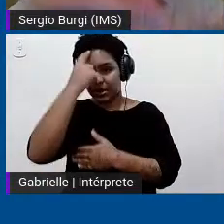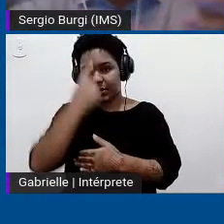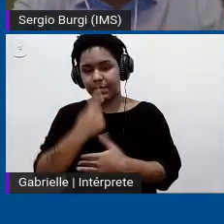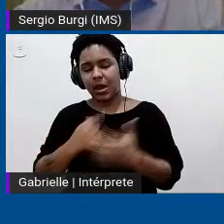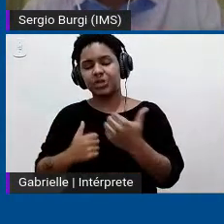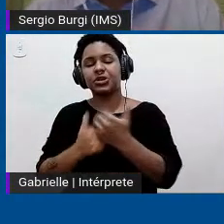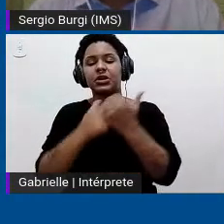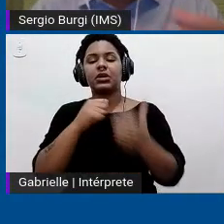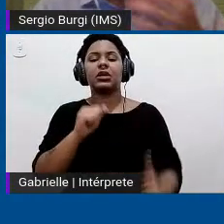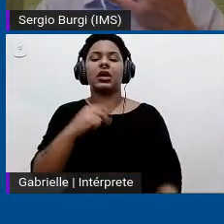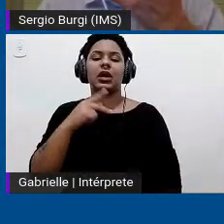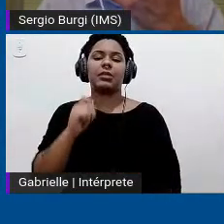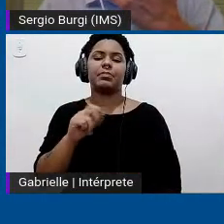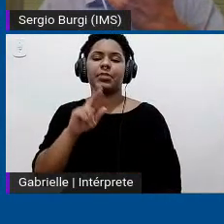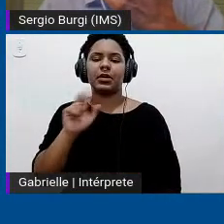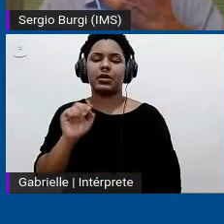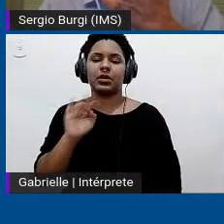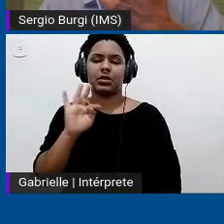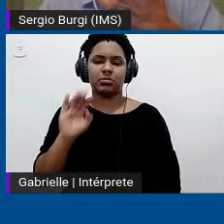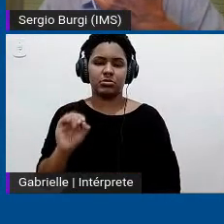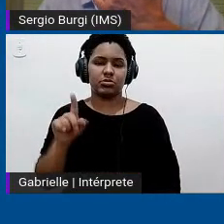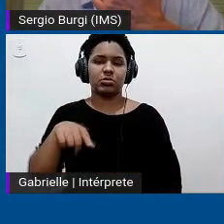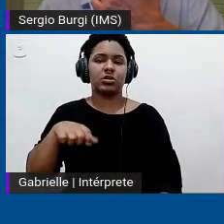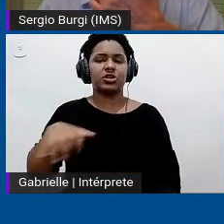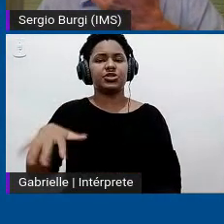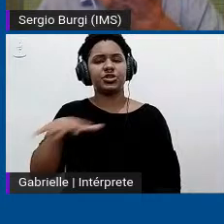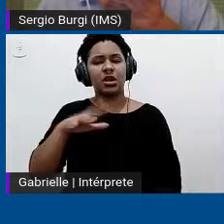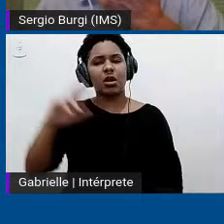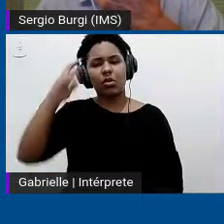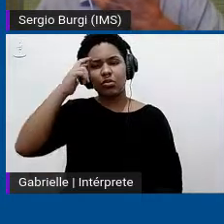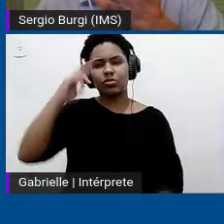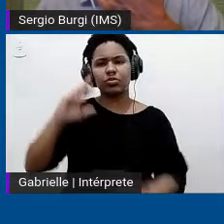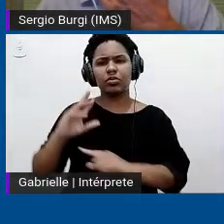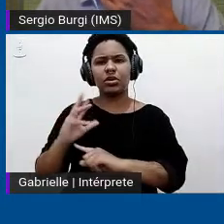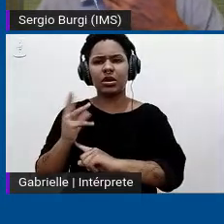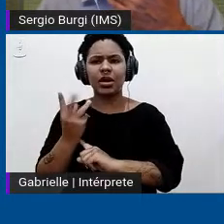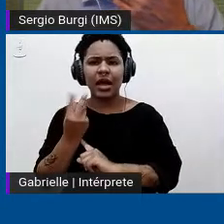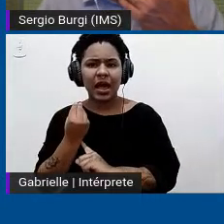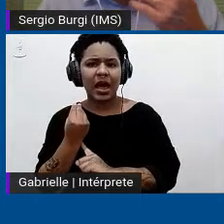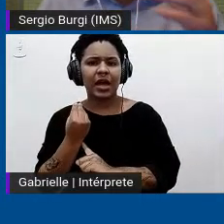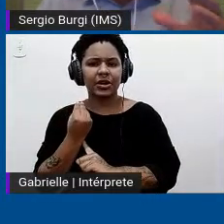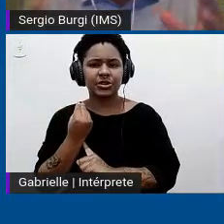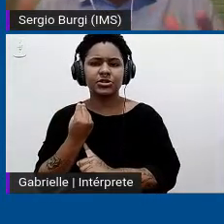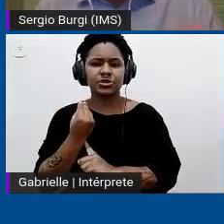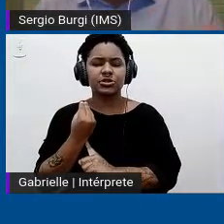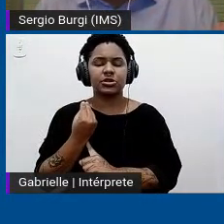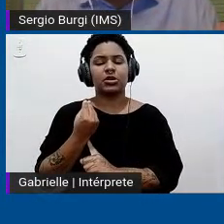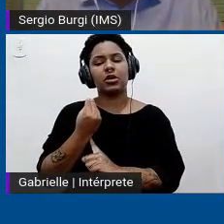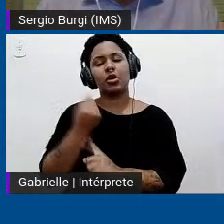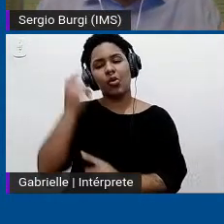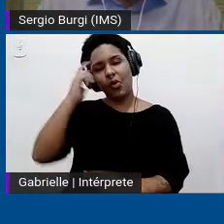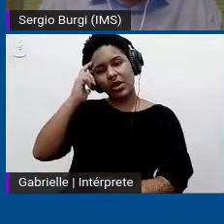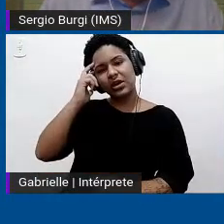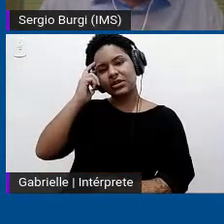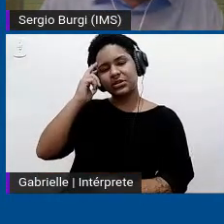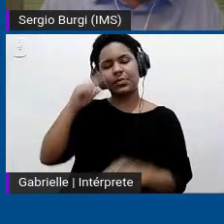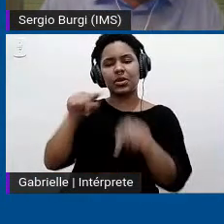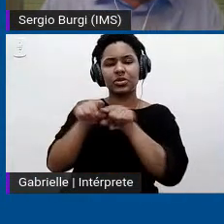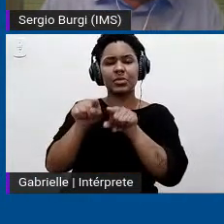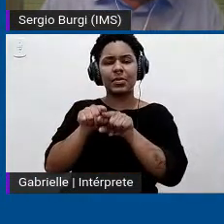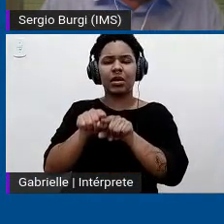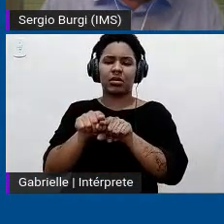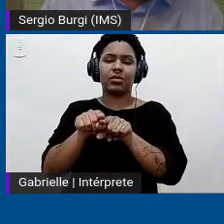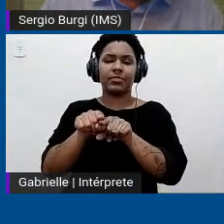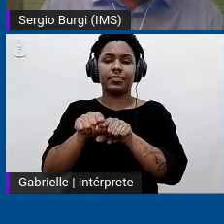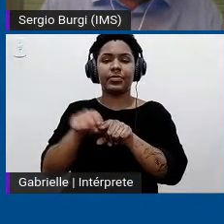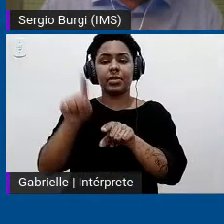aparato no âmbito mais geral da cultura, das artes, da comunicação, né, do conhecimento, e sobre esse aspecto a obra de